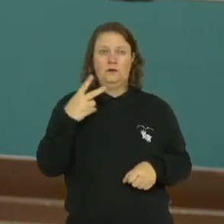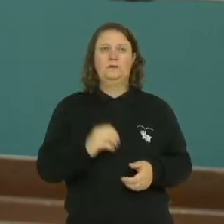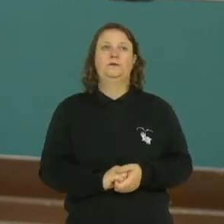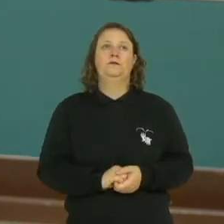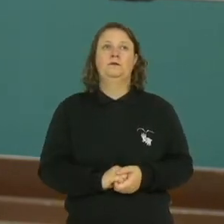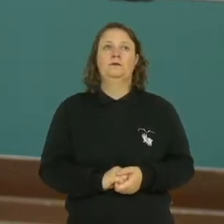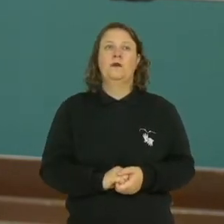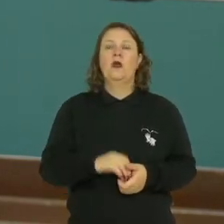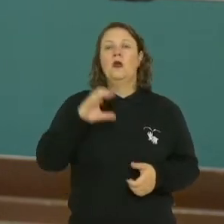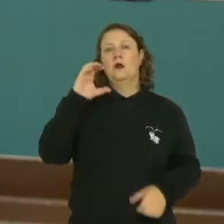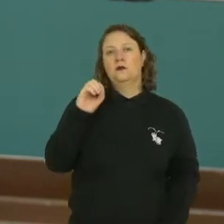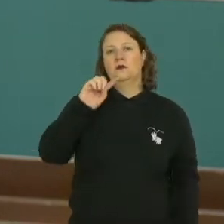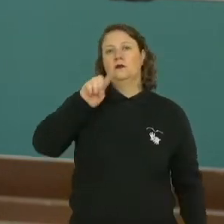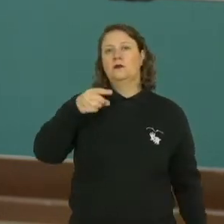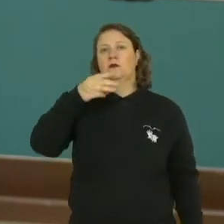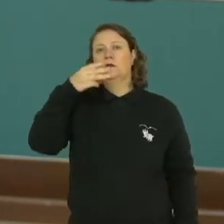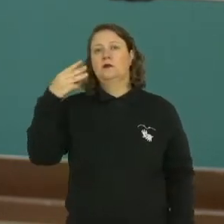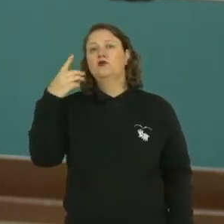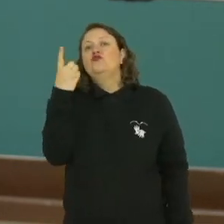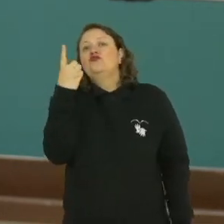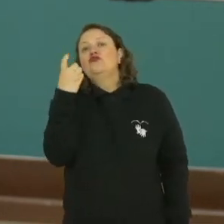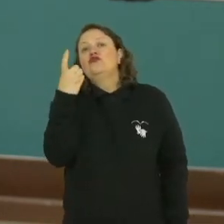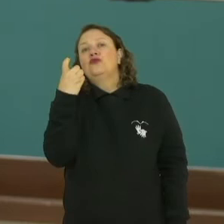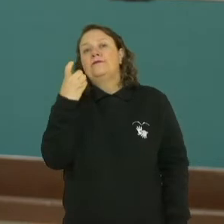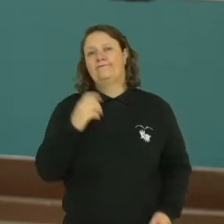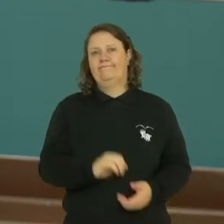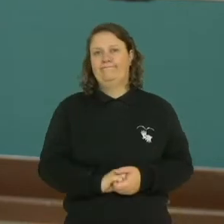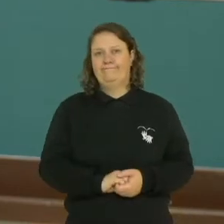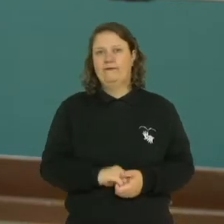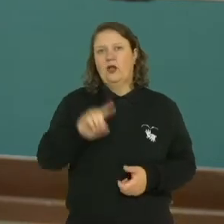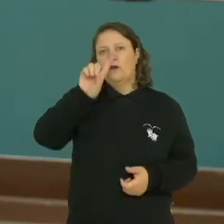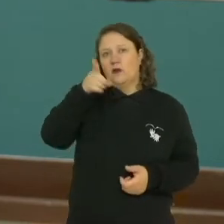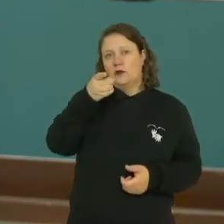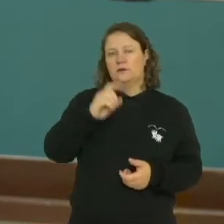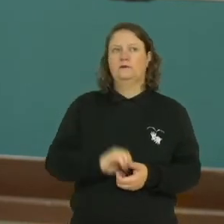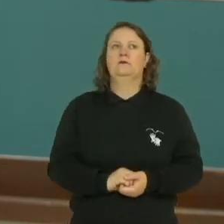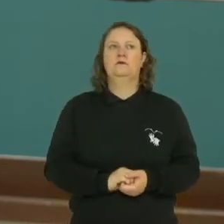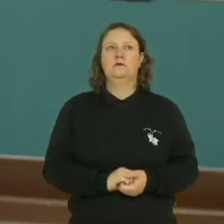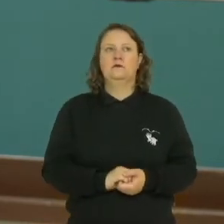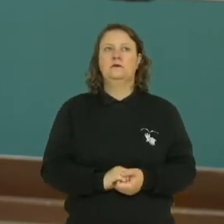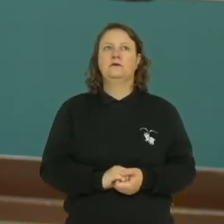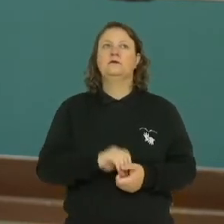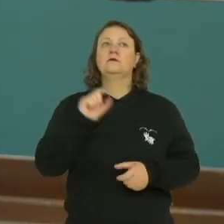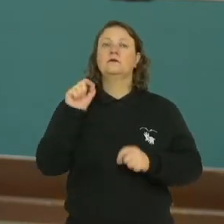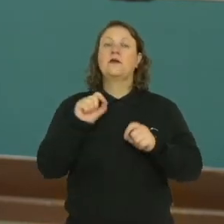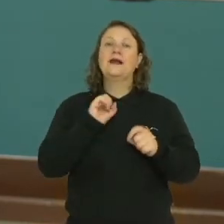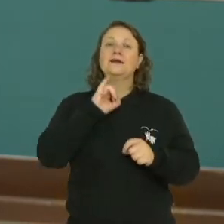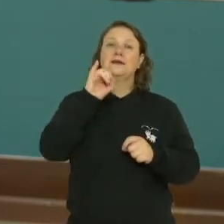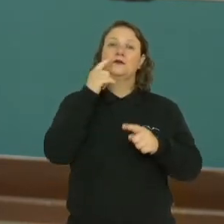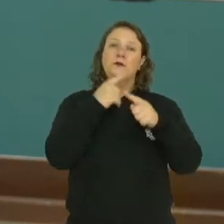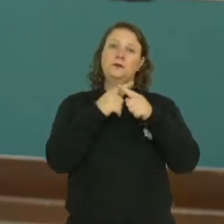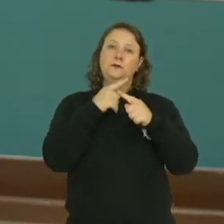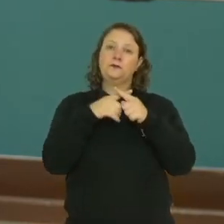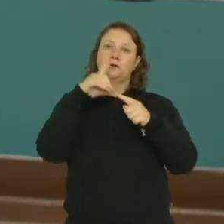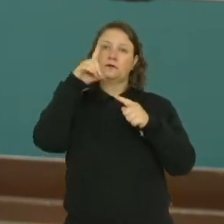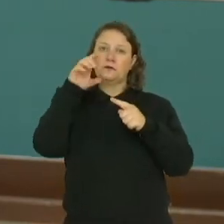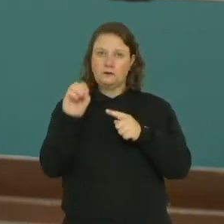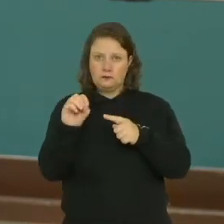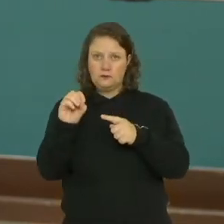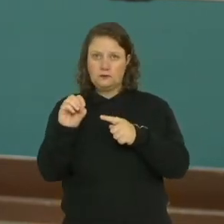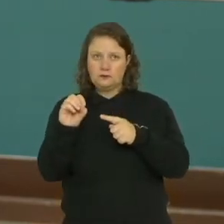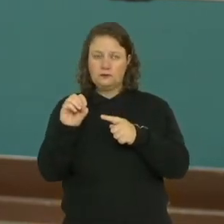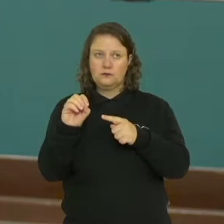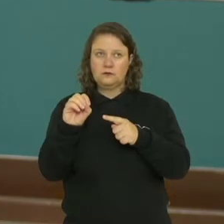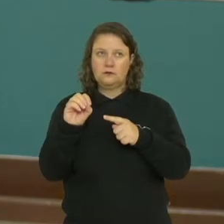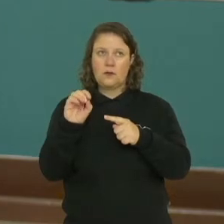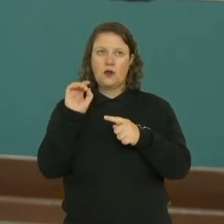0,3 tem 1 casa decimal. Então, se eu multiplicar esse número por 10, ele não vai ter vírgula. Mas se eu multiplicar esse por 10, a vírgula